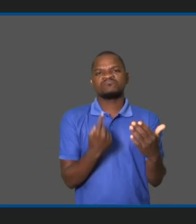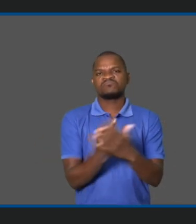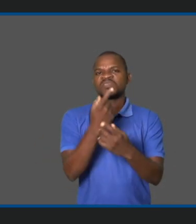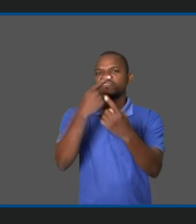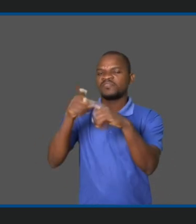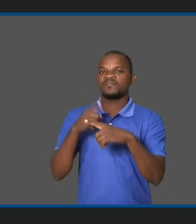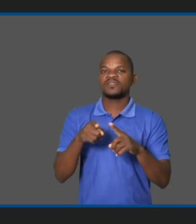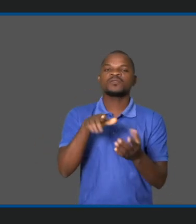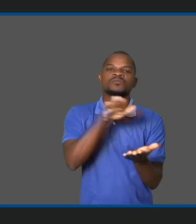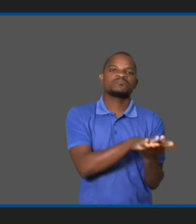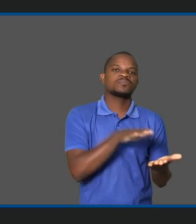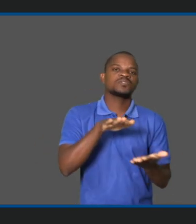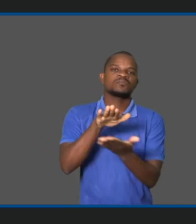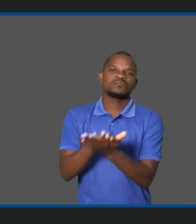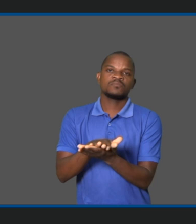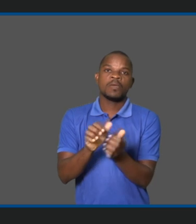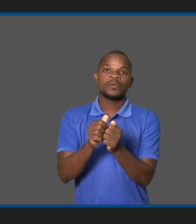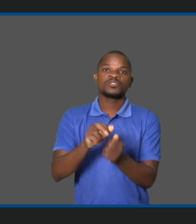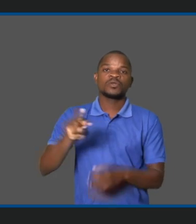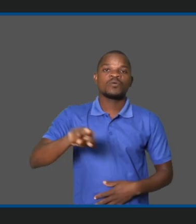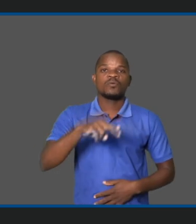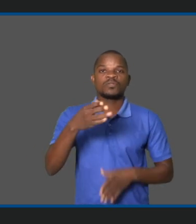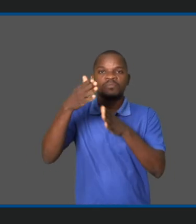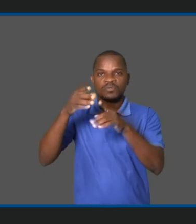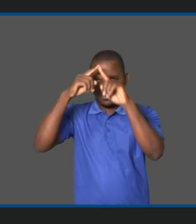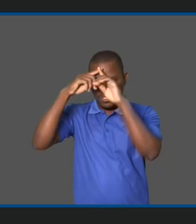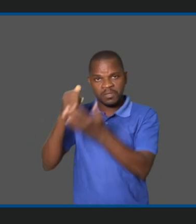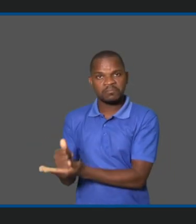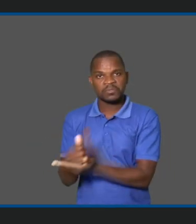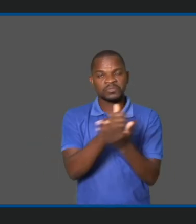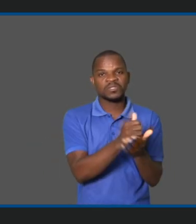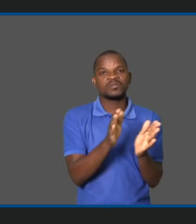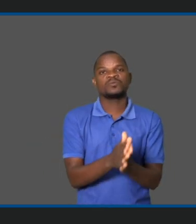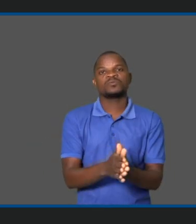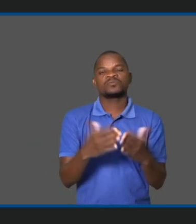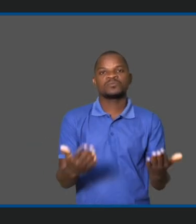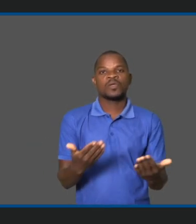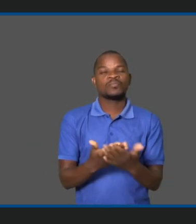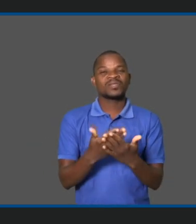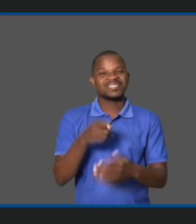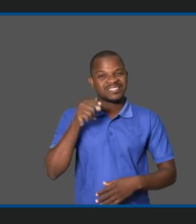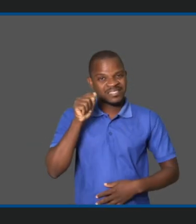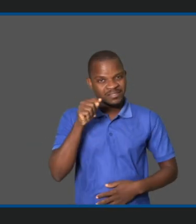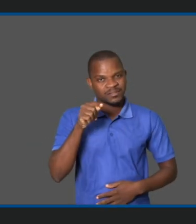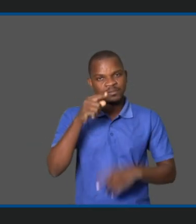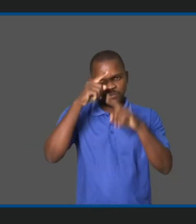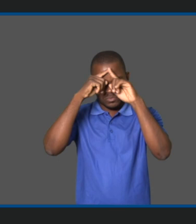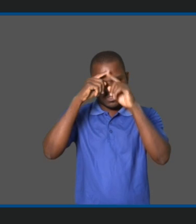prender aqueles que estão a violar. Porque a própria polícia não está dando um exemplo neste país. Exato. Doutor,